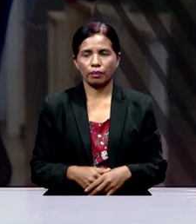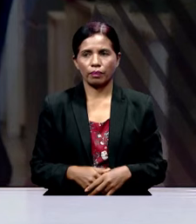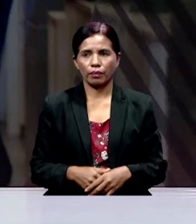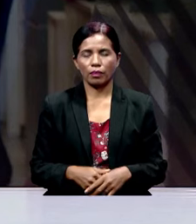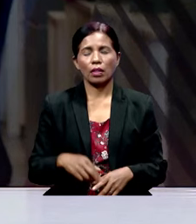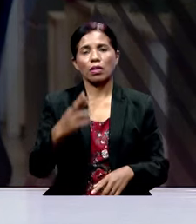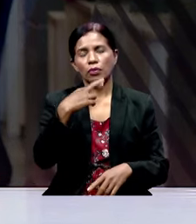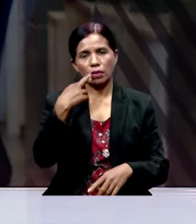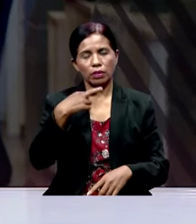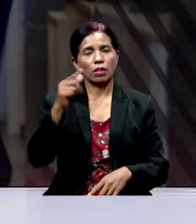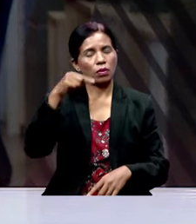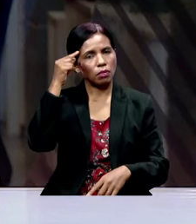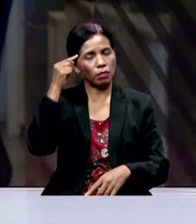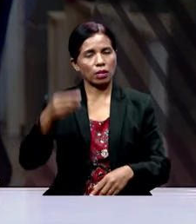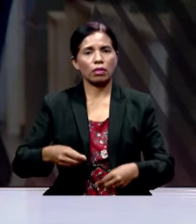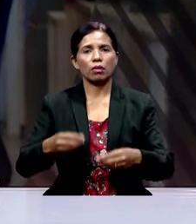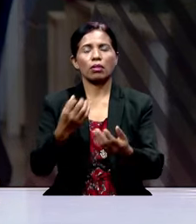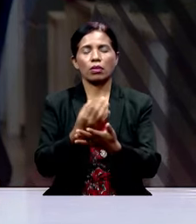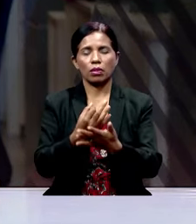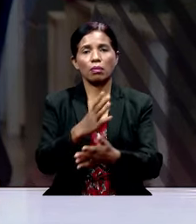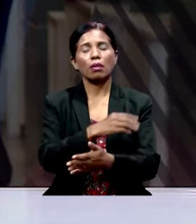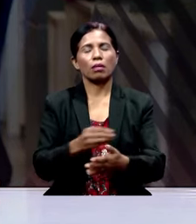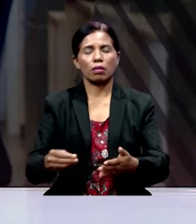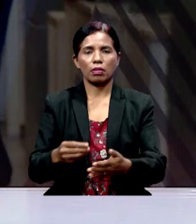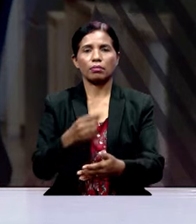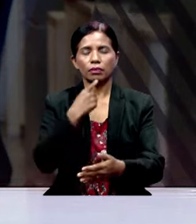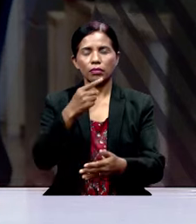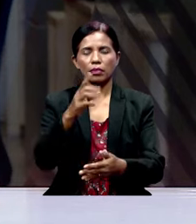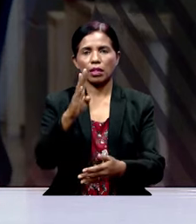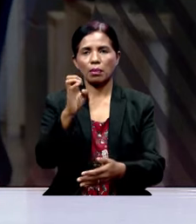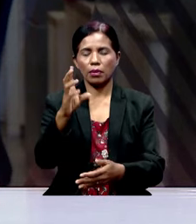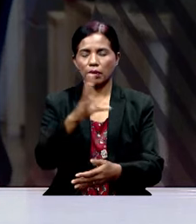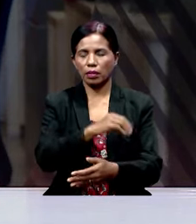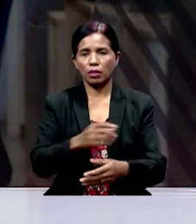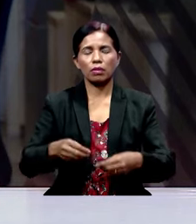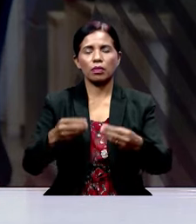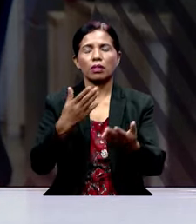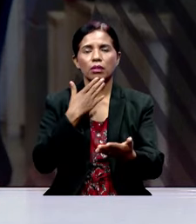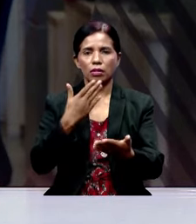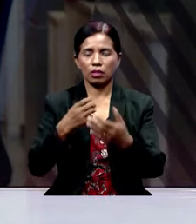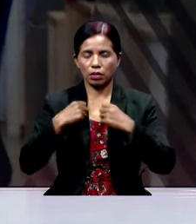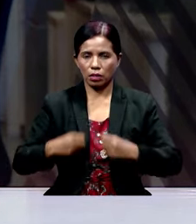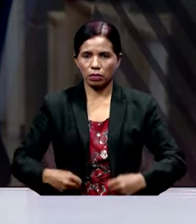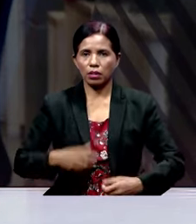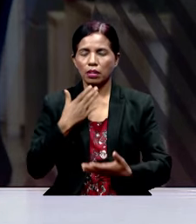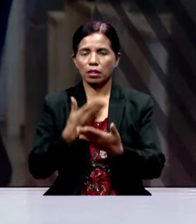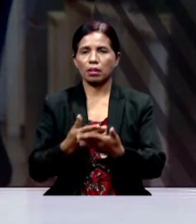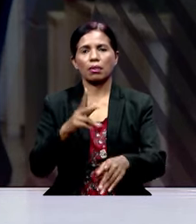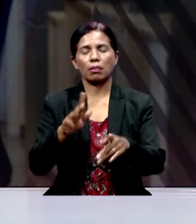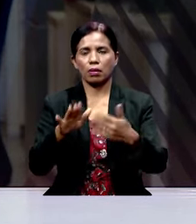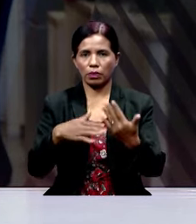Foz nebe governo subsidia ho marca beruang merah no amor da família fo nutrição diag ba ema nia saúde.